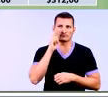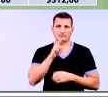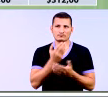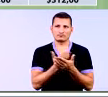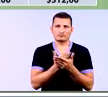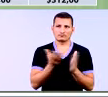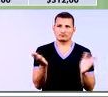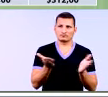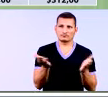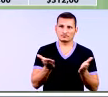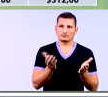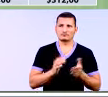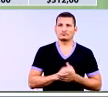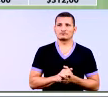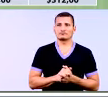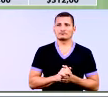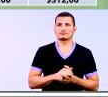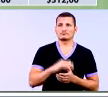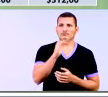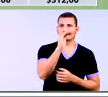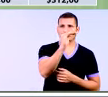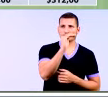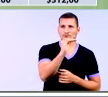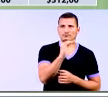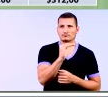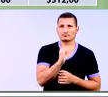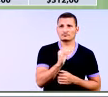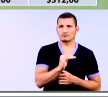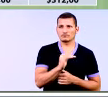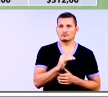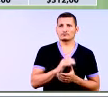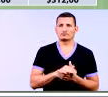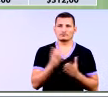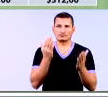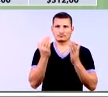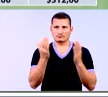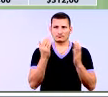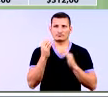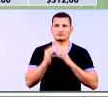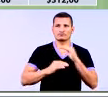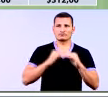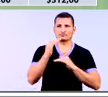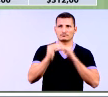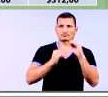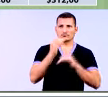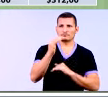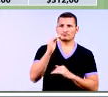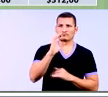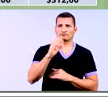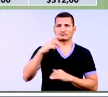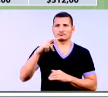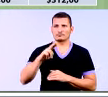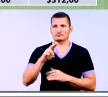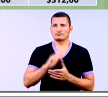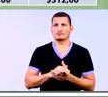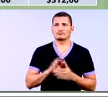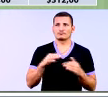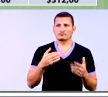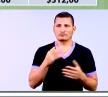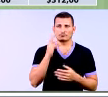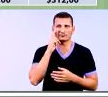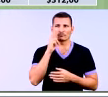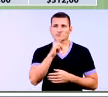hoje, né? Os parâmetros de comparação de desempenho do processador. Então, a gente viu